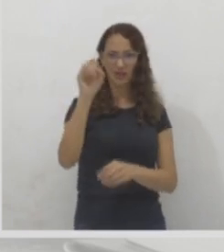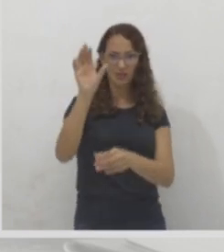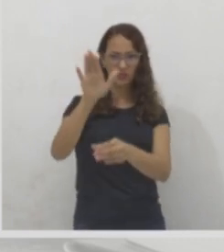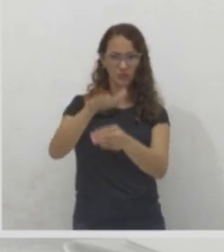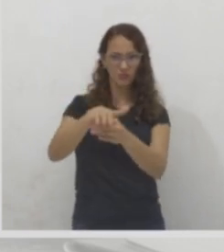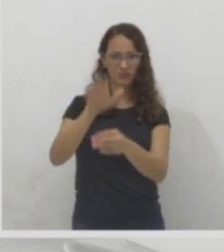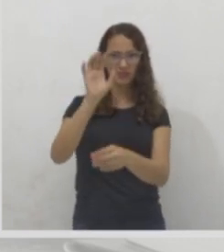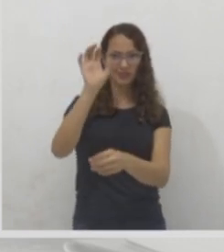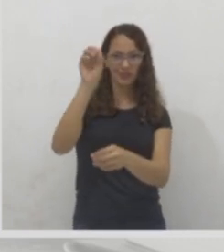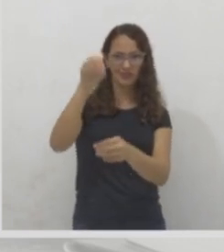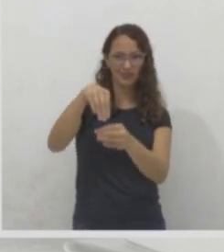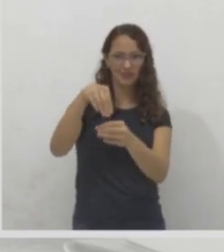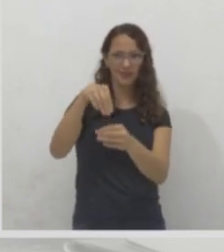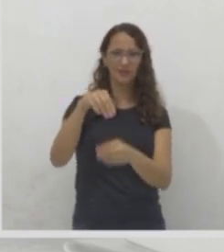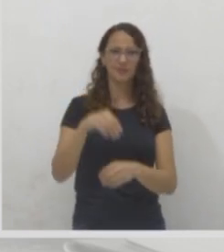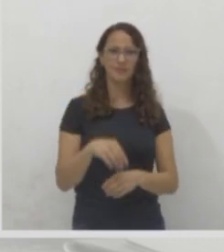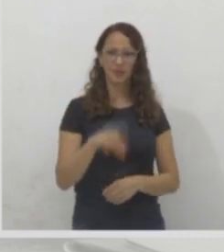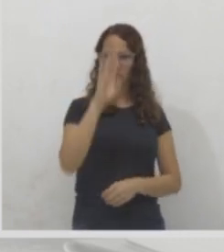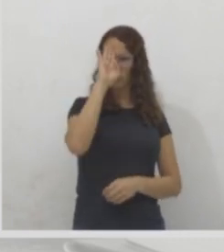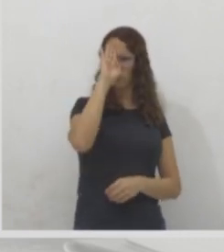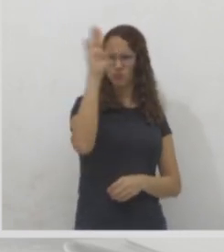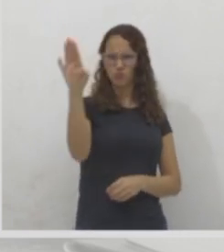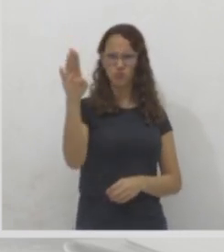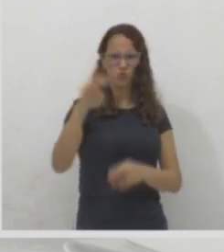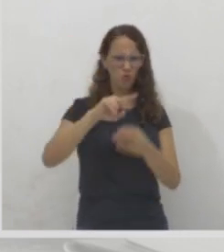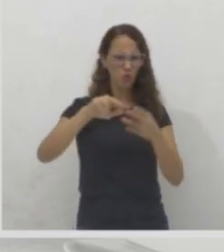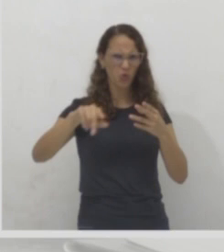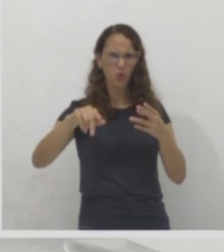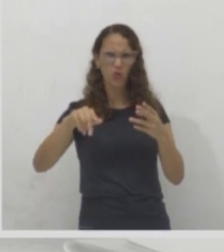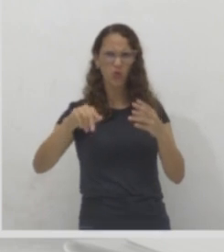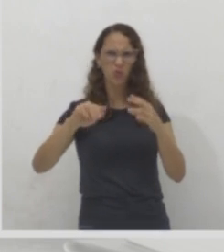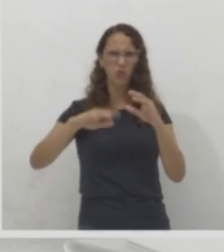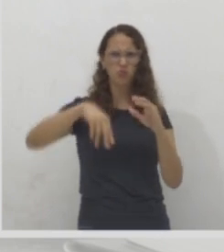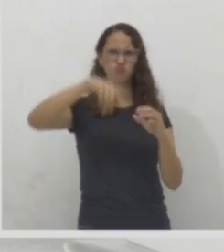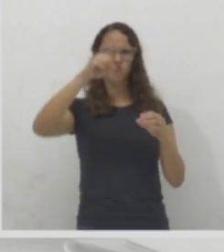jogou direto. Nota, não há obstáculo entre